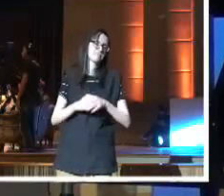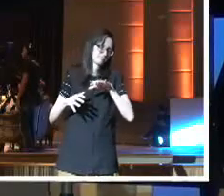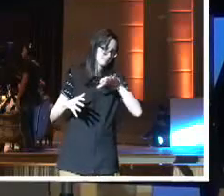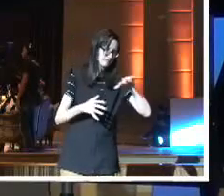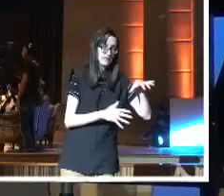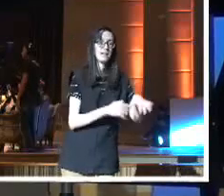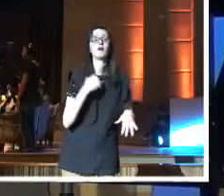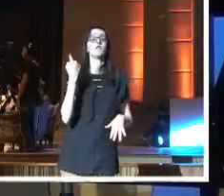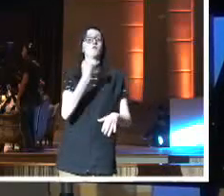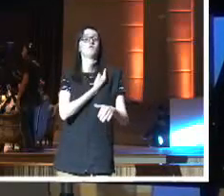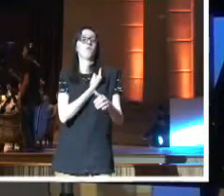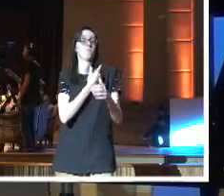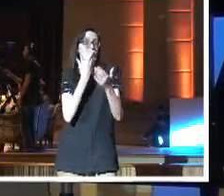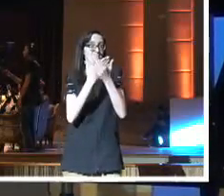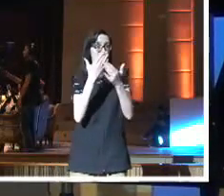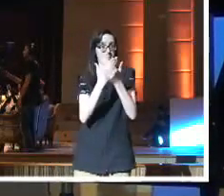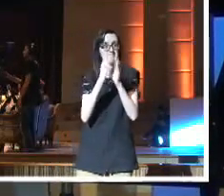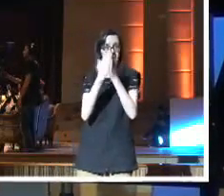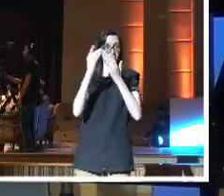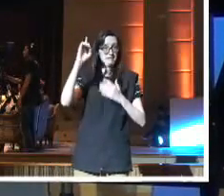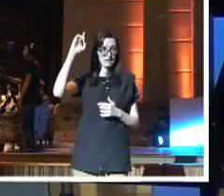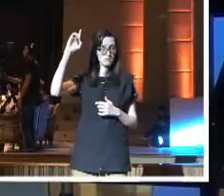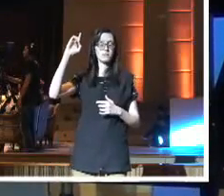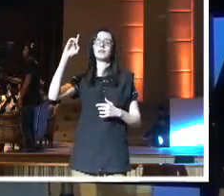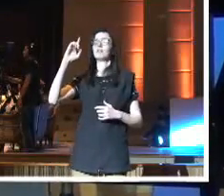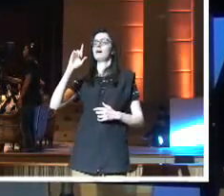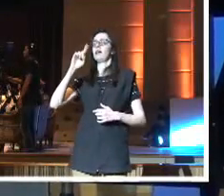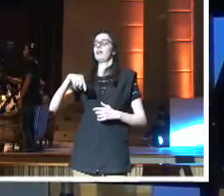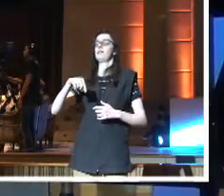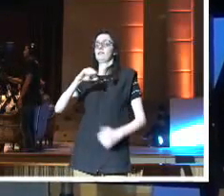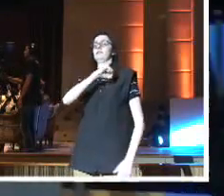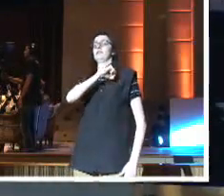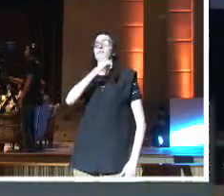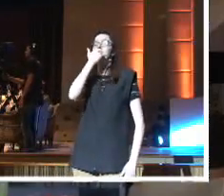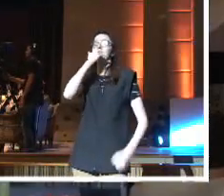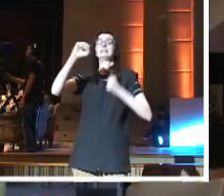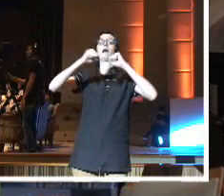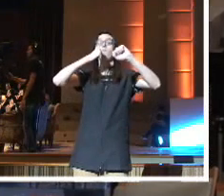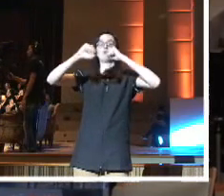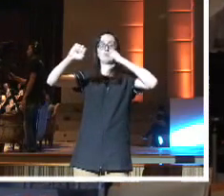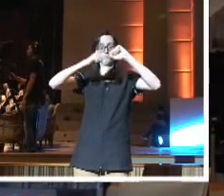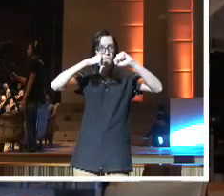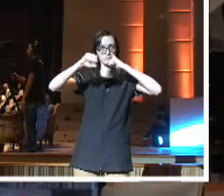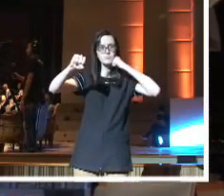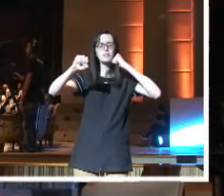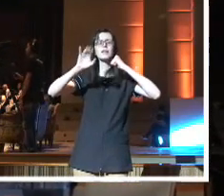Estamos estudando a palavra de Deus, o livro de Salmos, na perspectiva